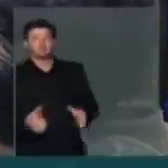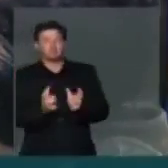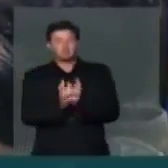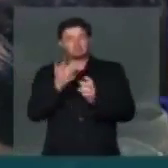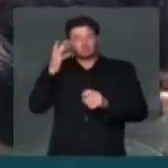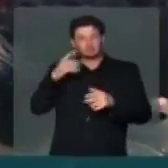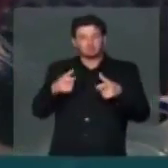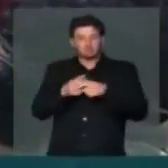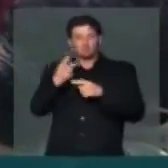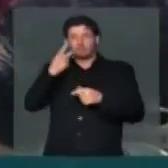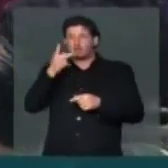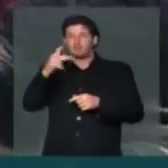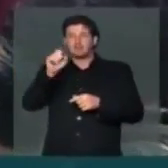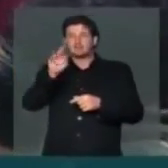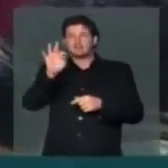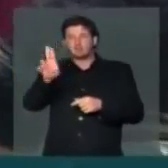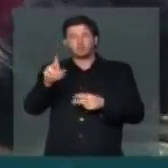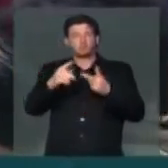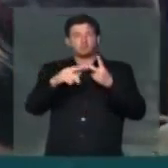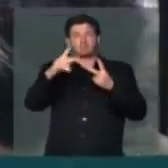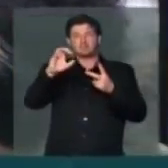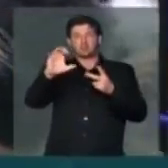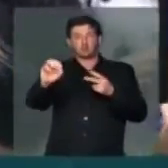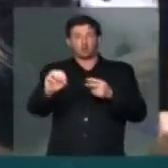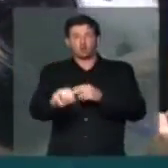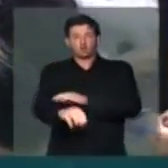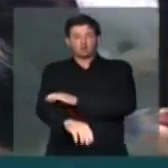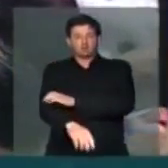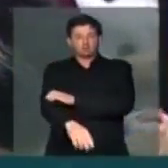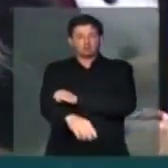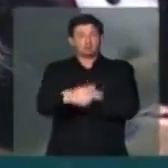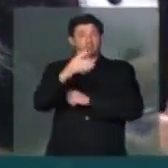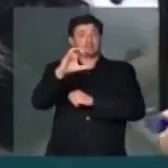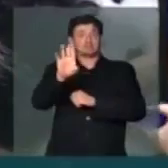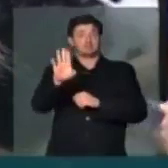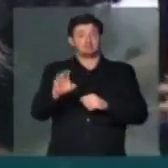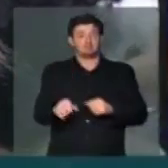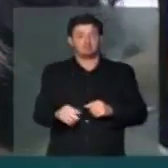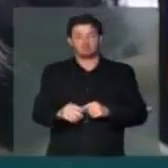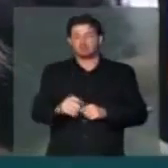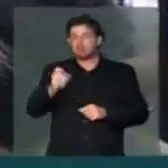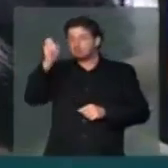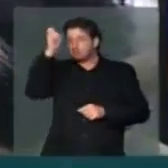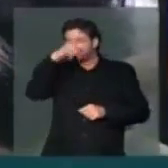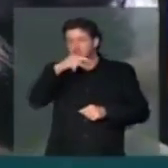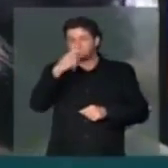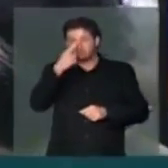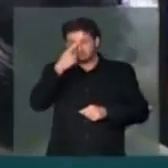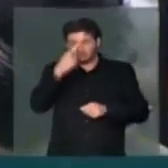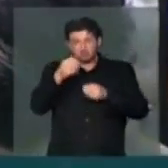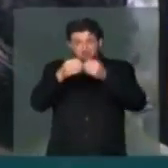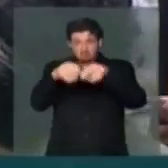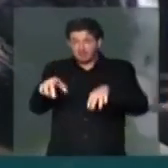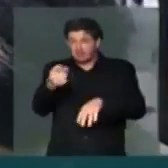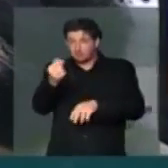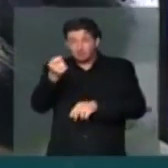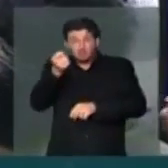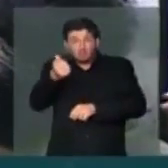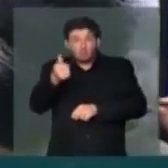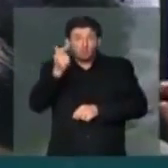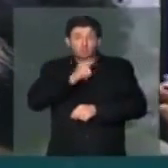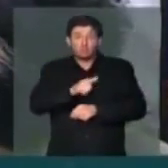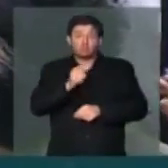o PSTU, o PCO, o PCB, eles raramente, com a precariedade de recursos,